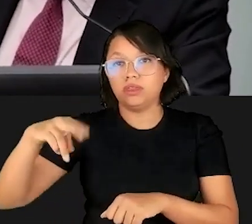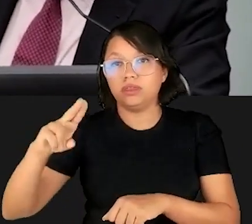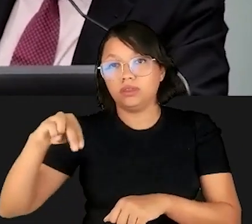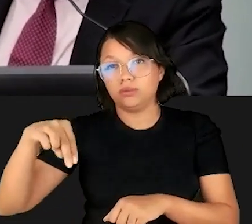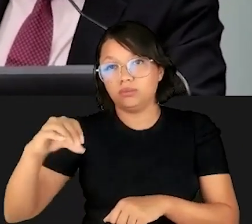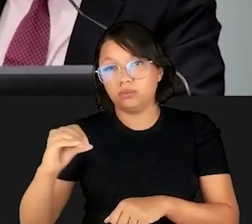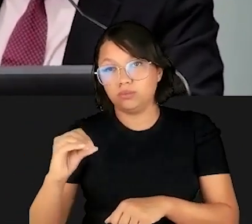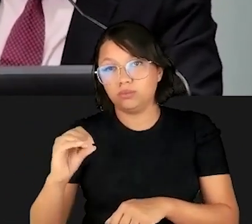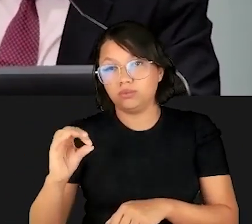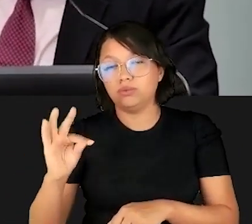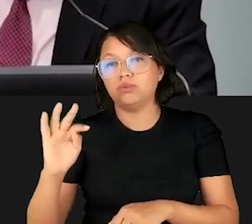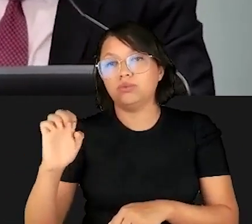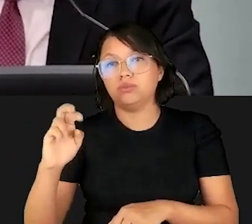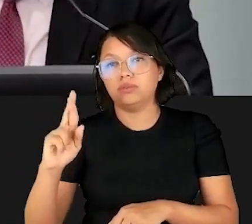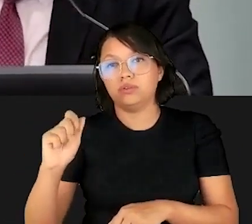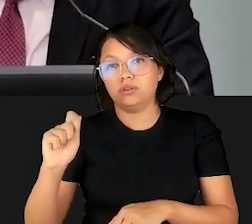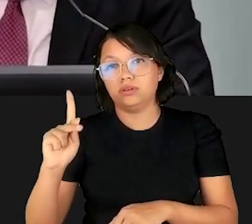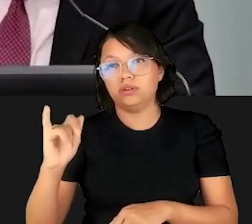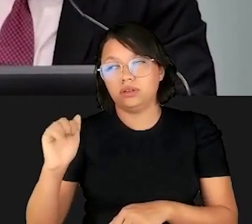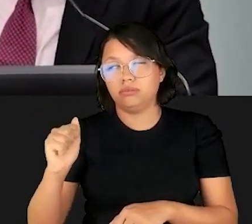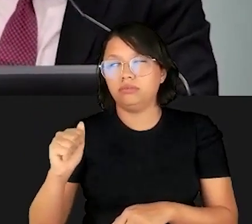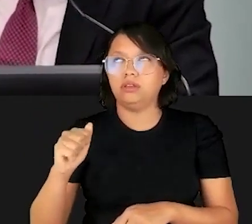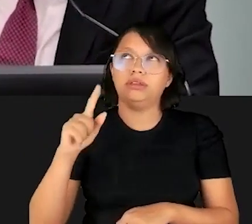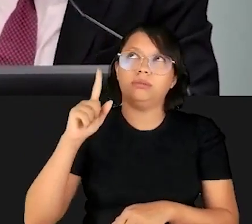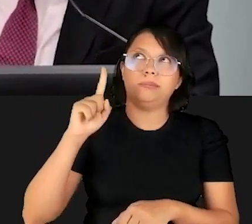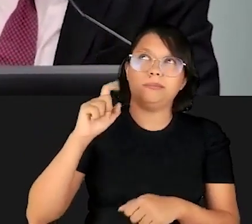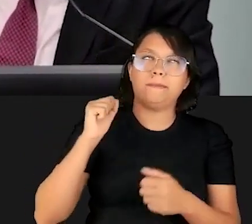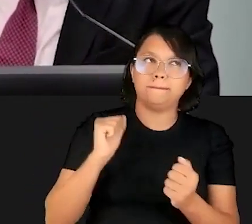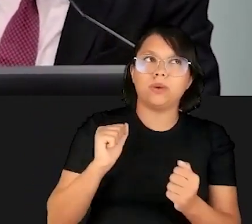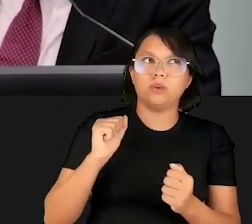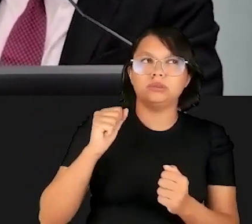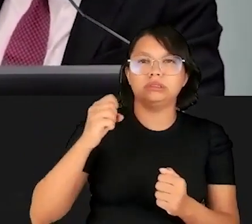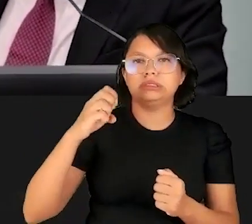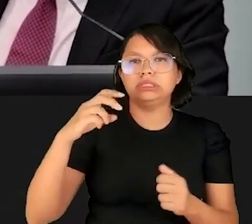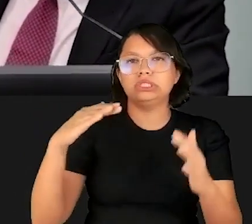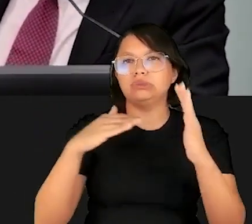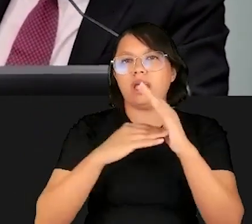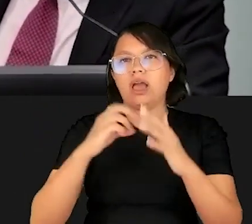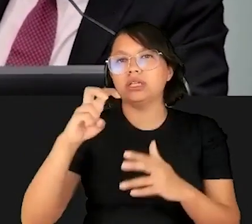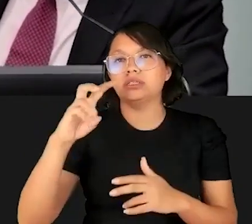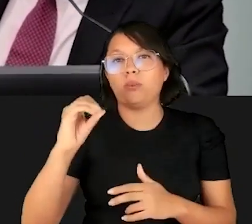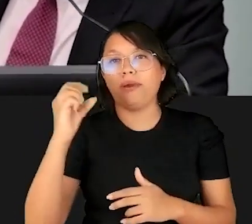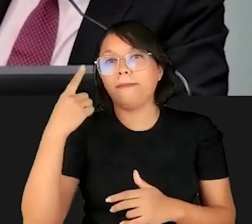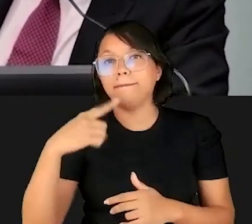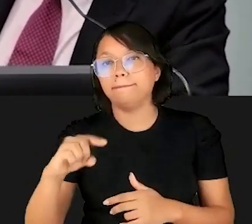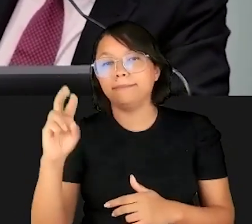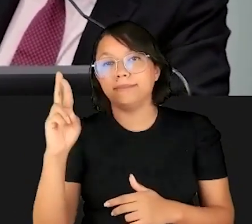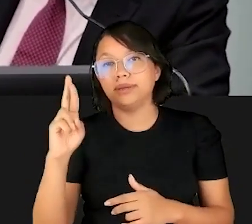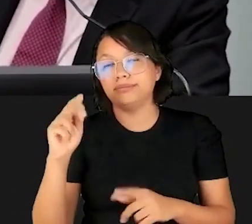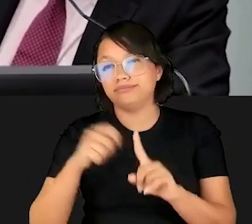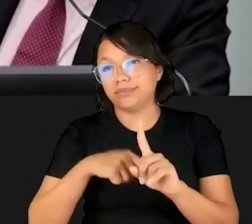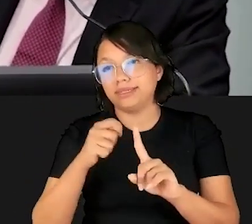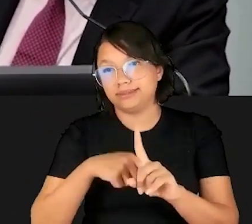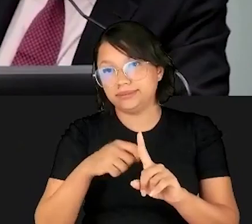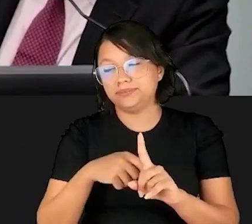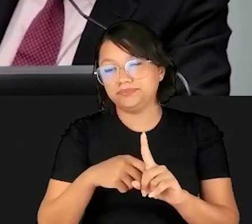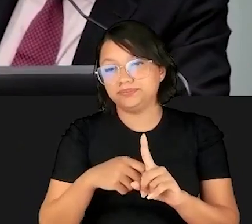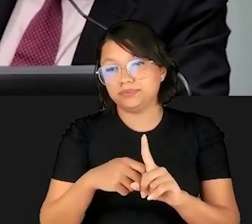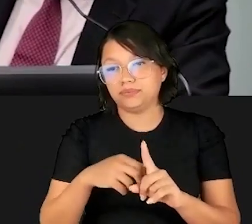A imunoterapia vai custar ao redor de 40 a 50 mil reais por mês. A APAC era